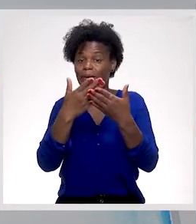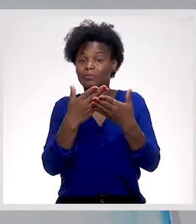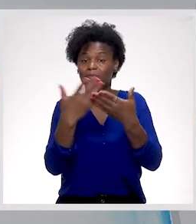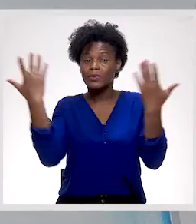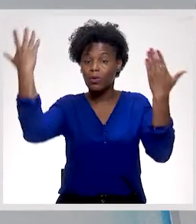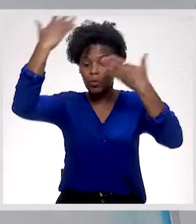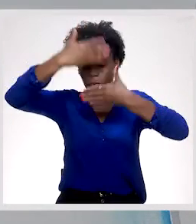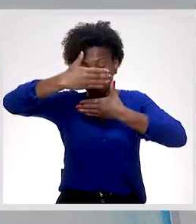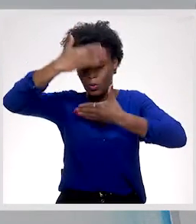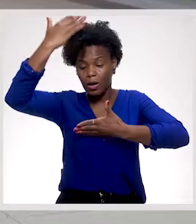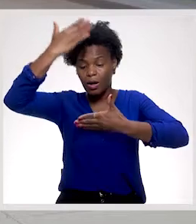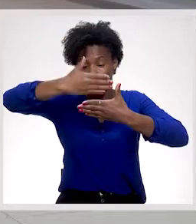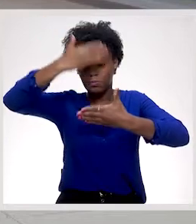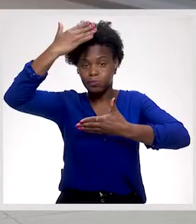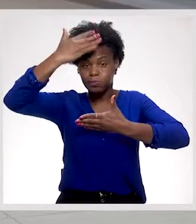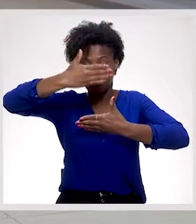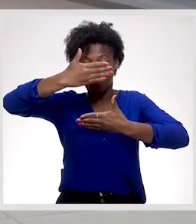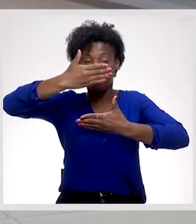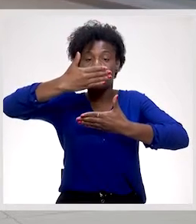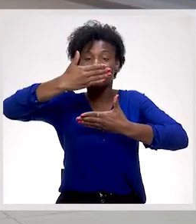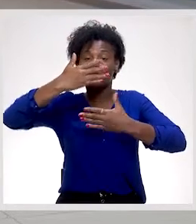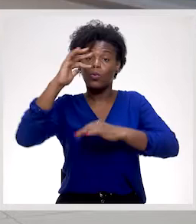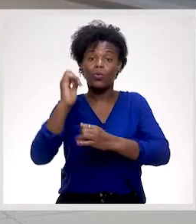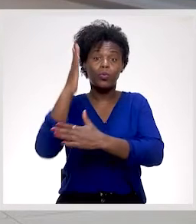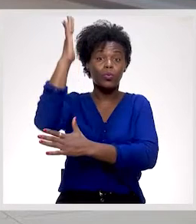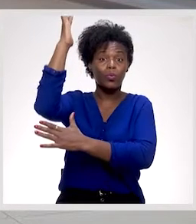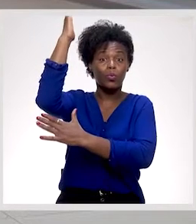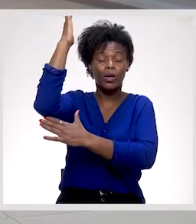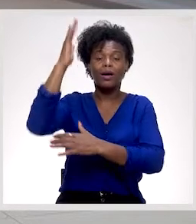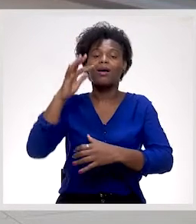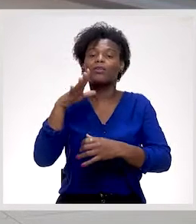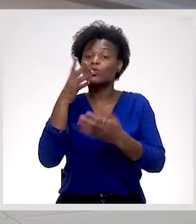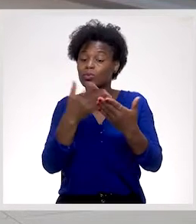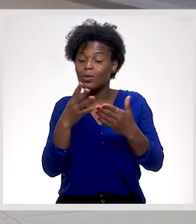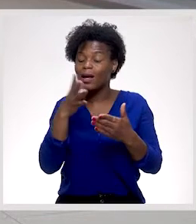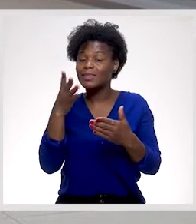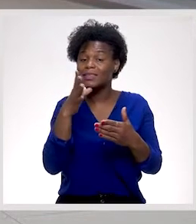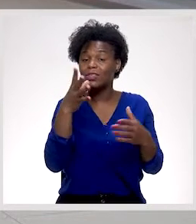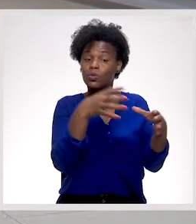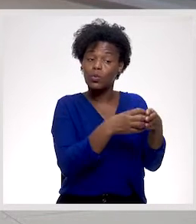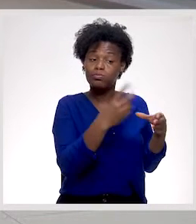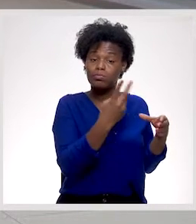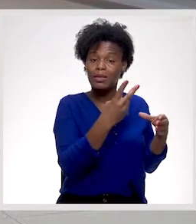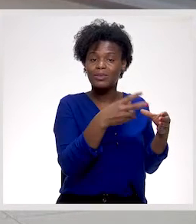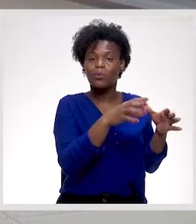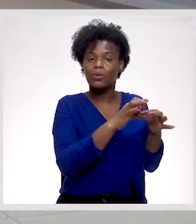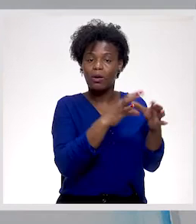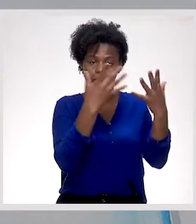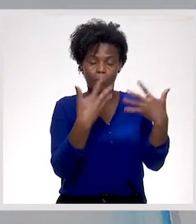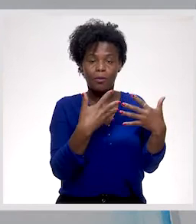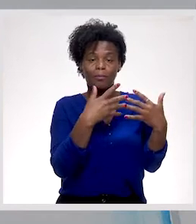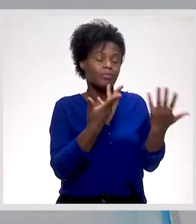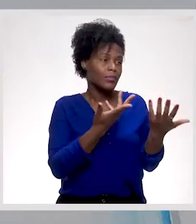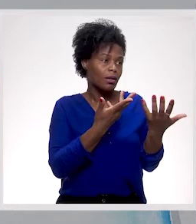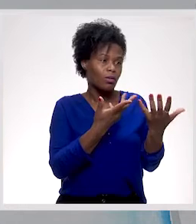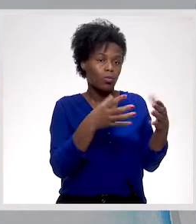grandes grupos de corpos. Temos o grupo dos planetas clássicos, temos o grupo dos planetas anões e temos